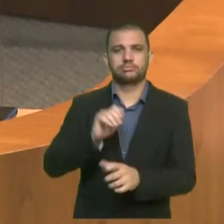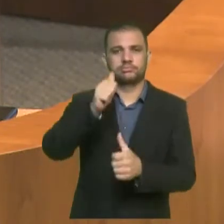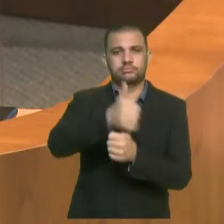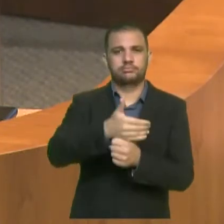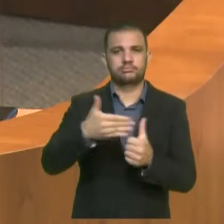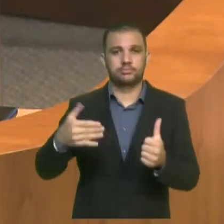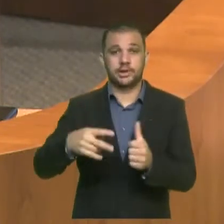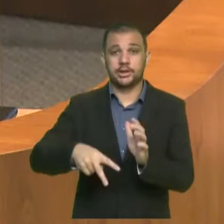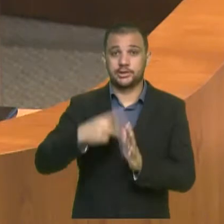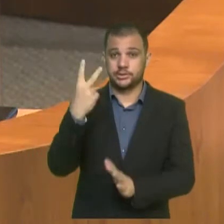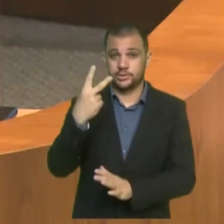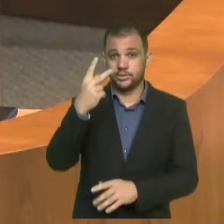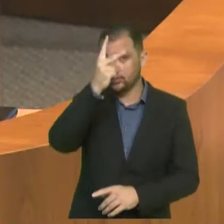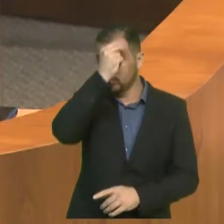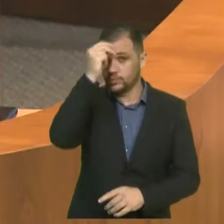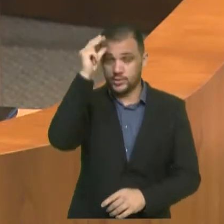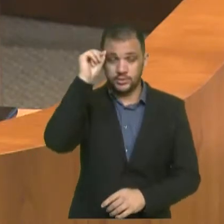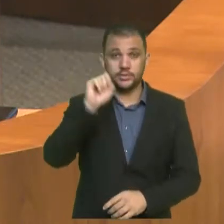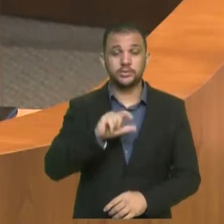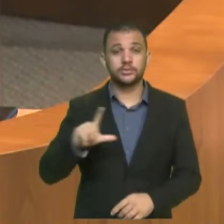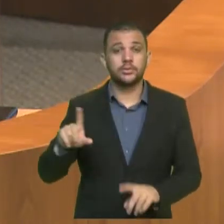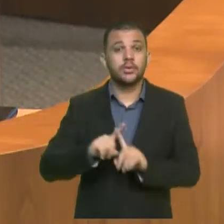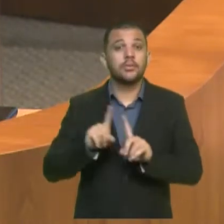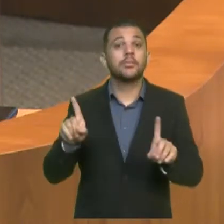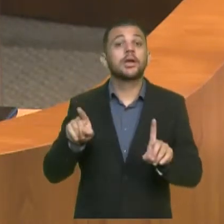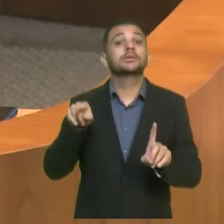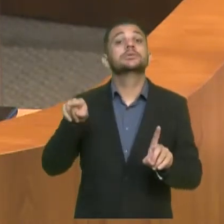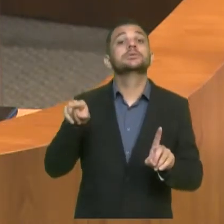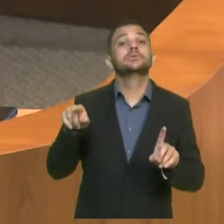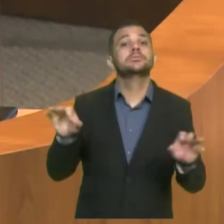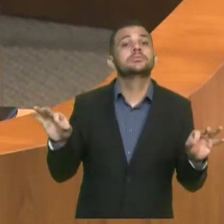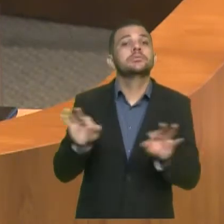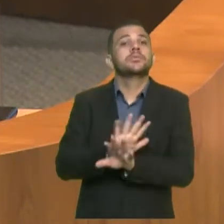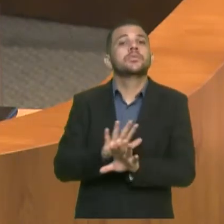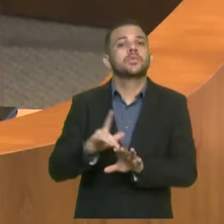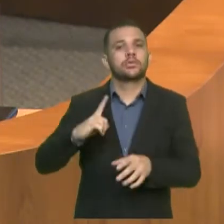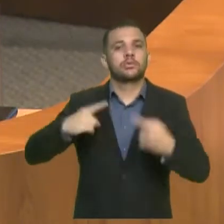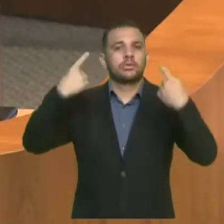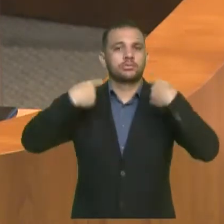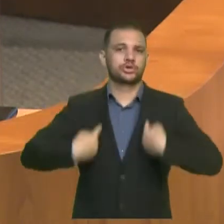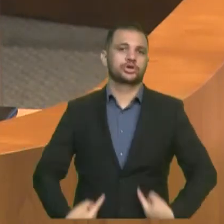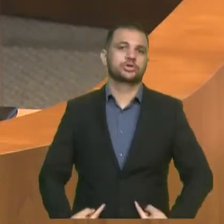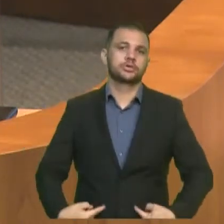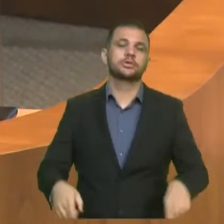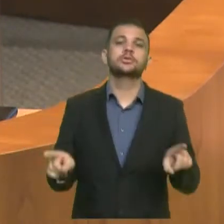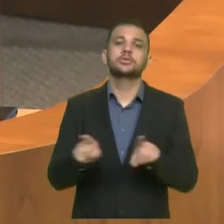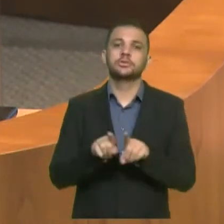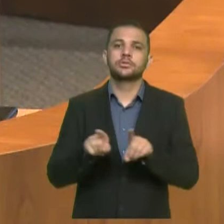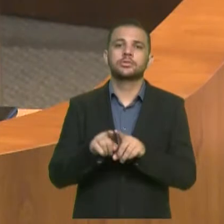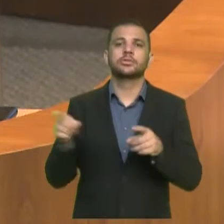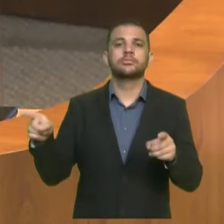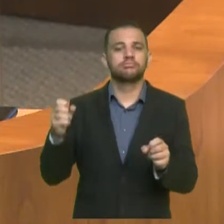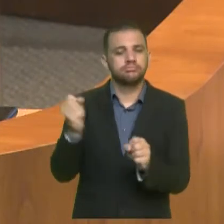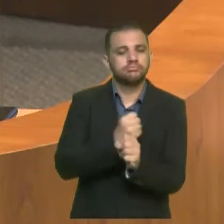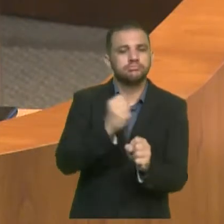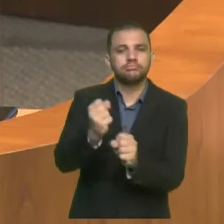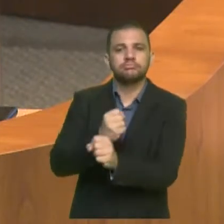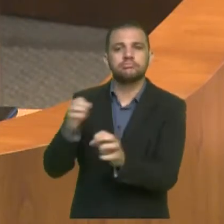mandato como prefeito da capital, mas encerra com dignidade, encerra entregando obras